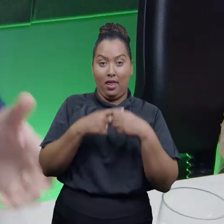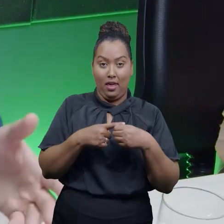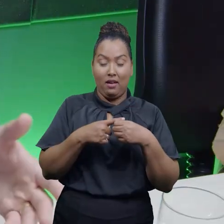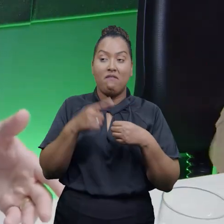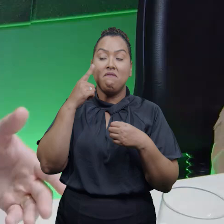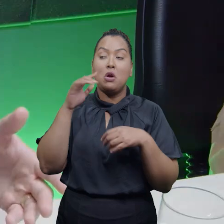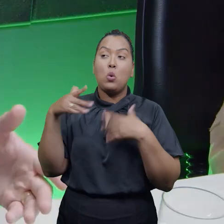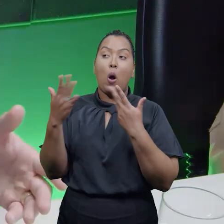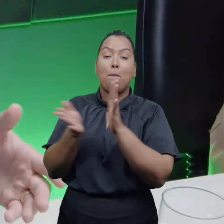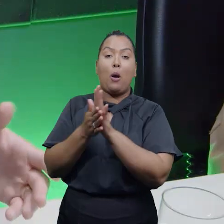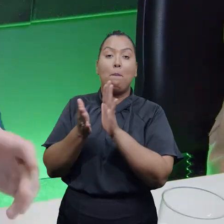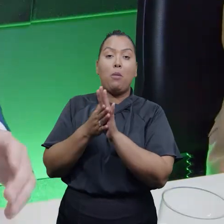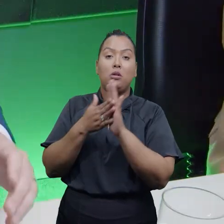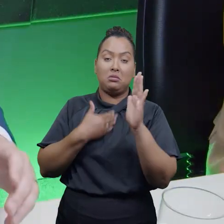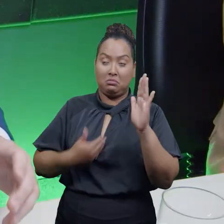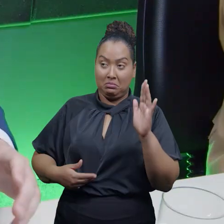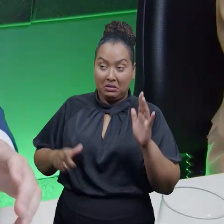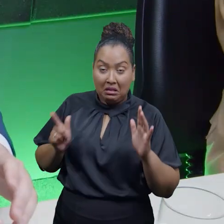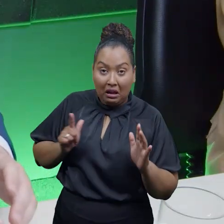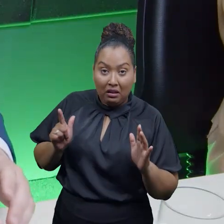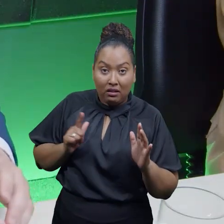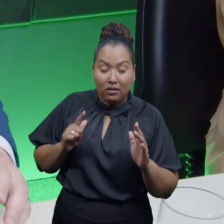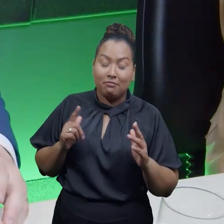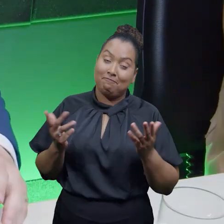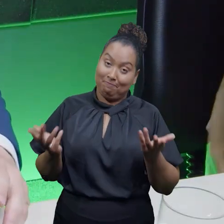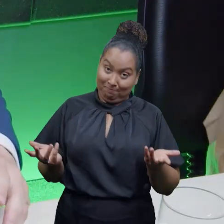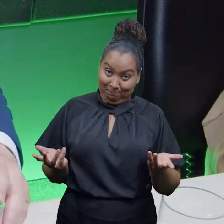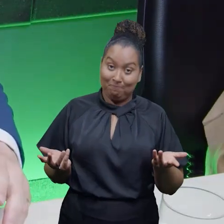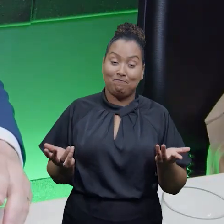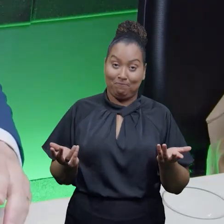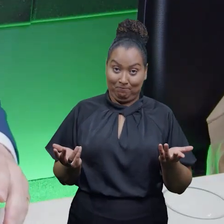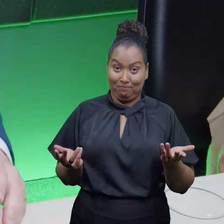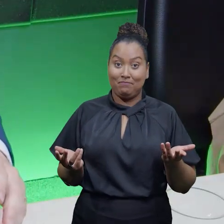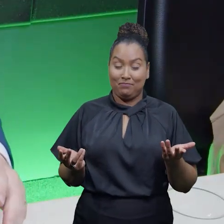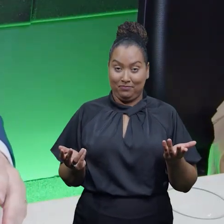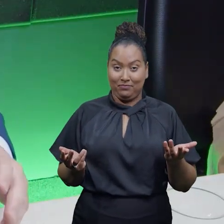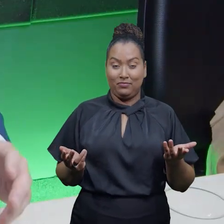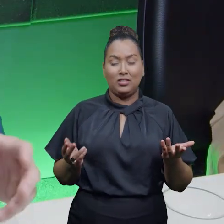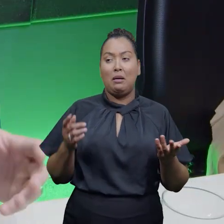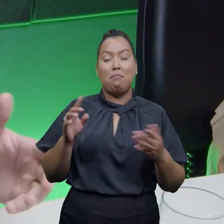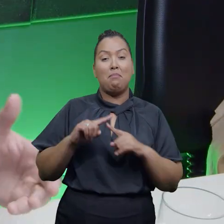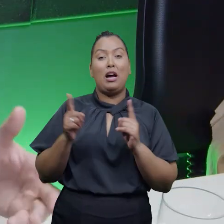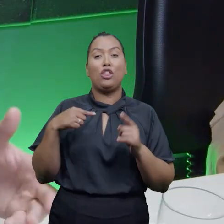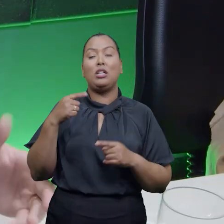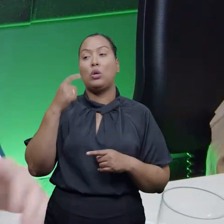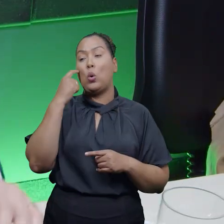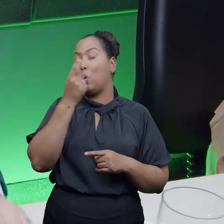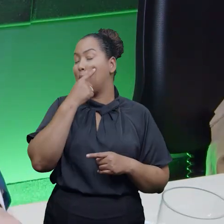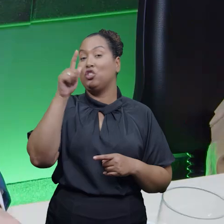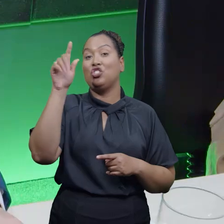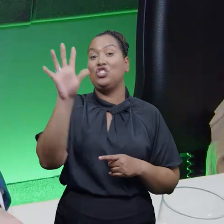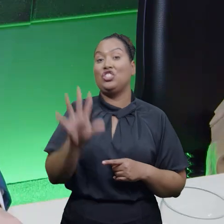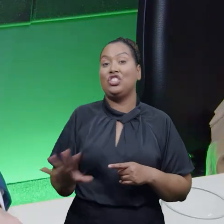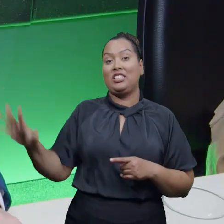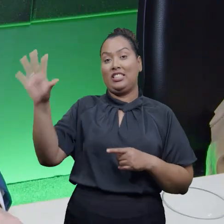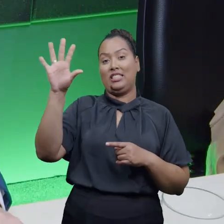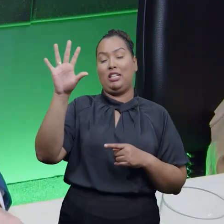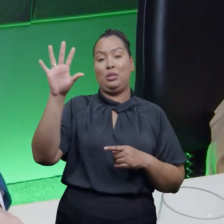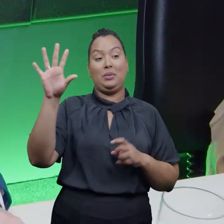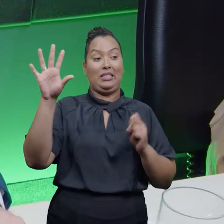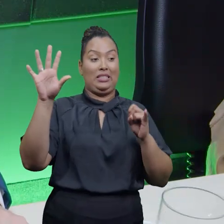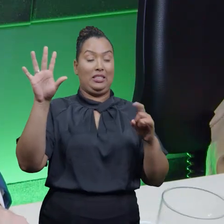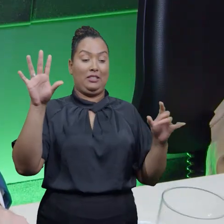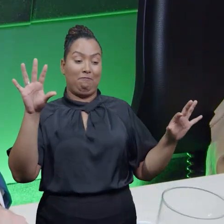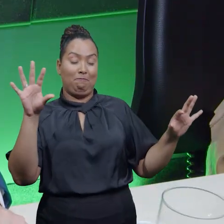as diferentes políticas públicas. Então, é realmente uma visão, muitas vezes, mais geral. Agora, eu acredito que